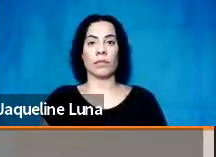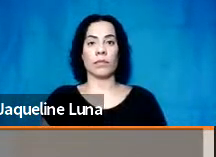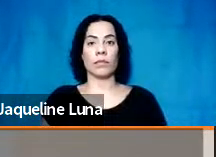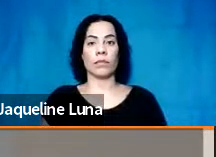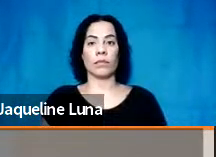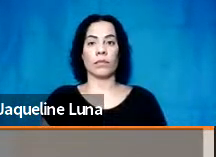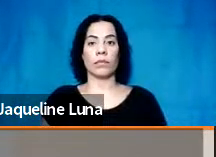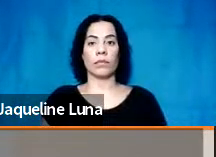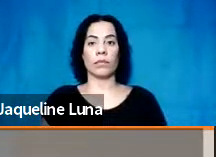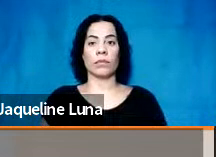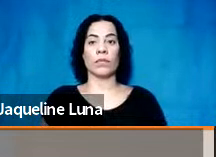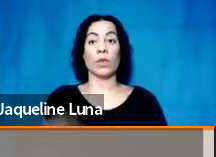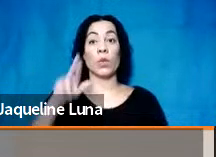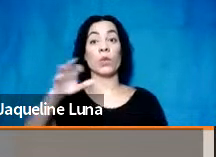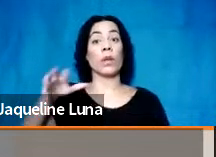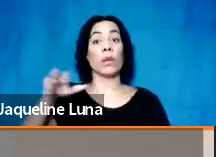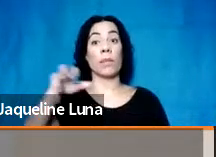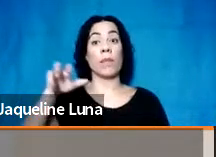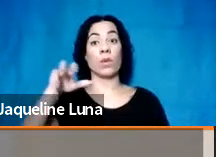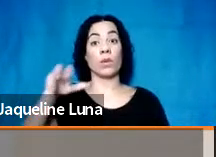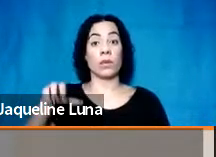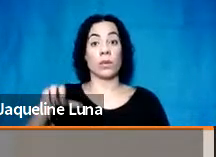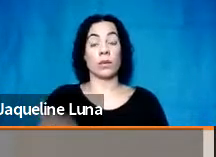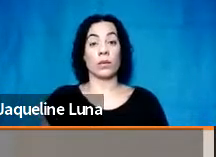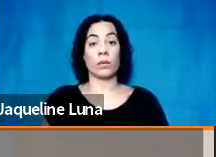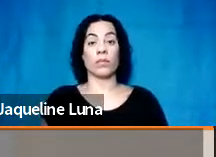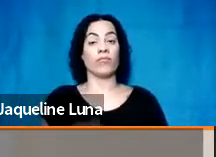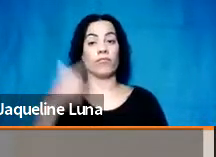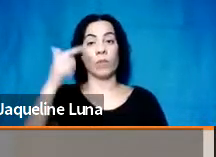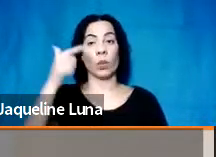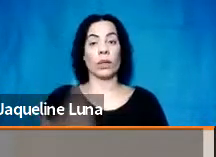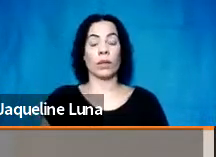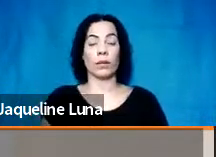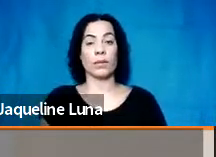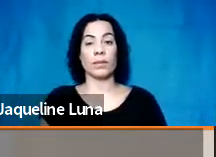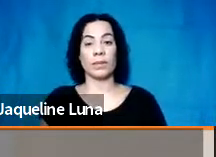Usa o mouse, Elisa. Não tem mouse.